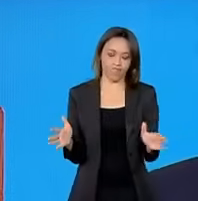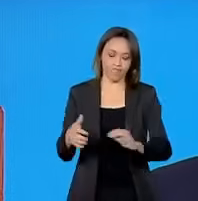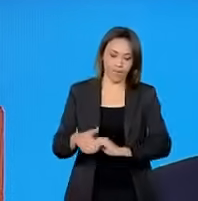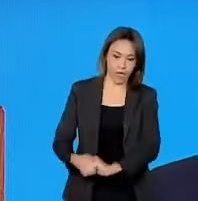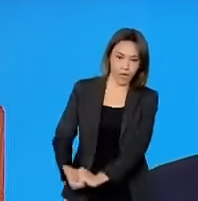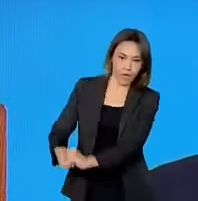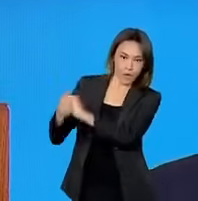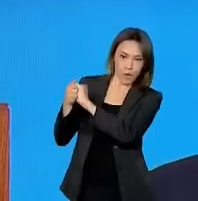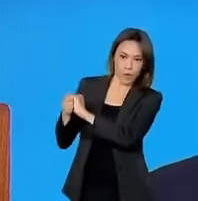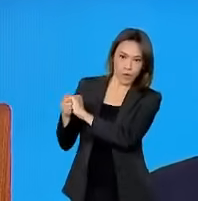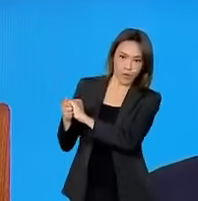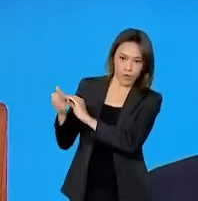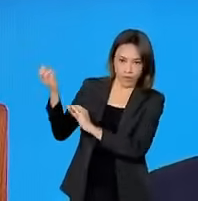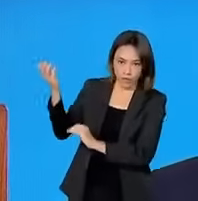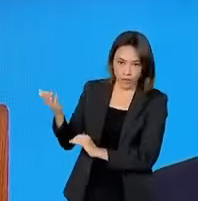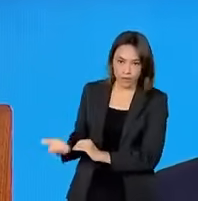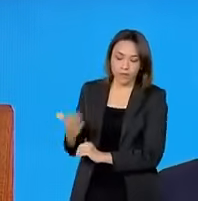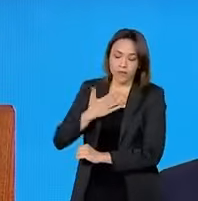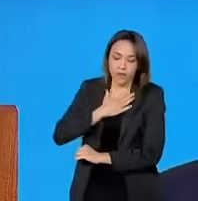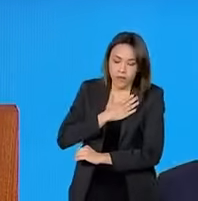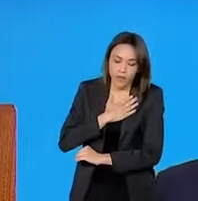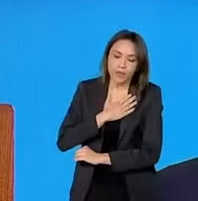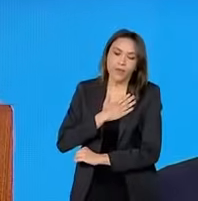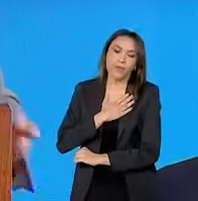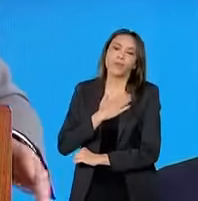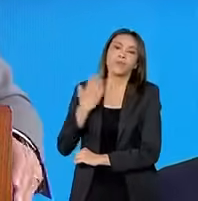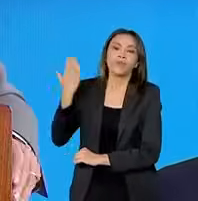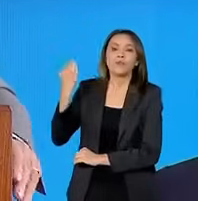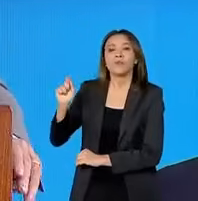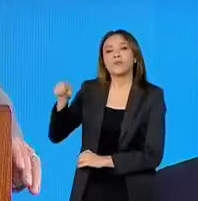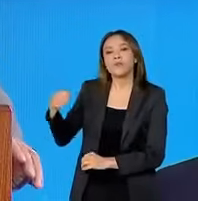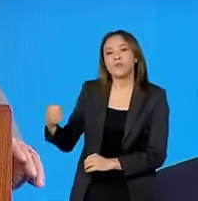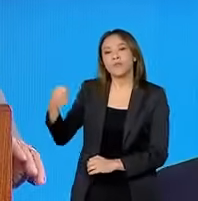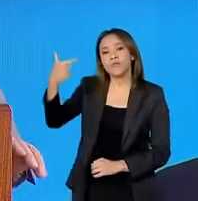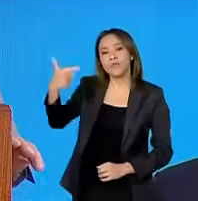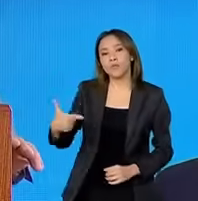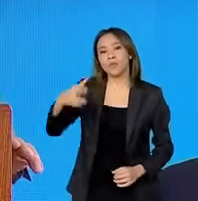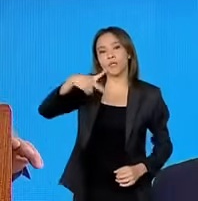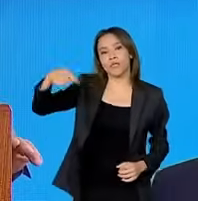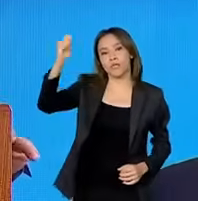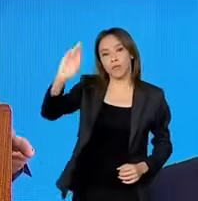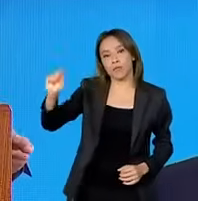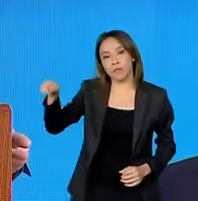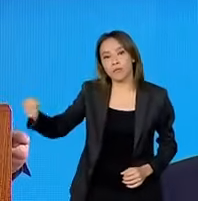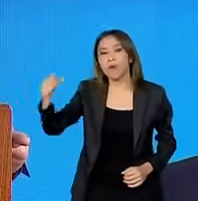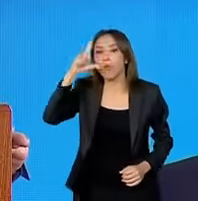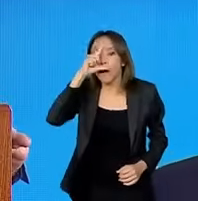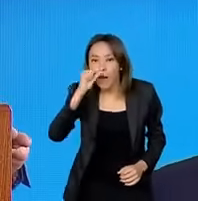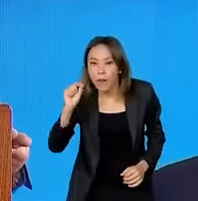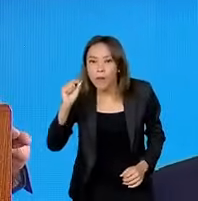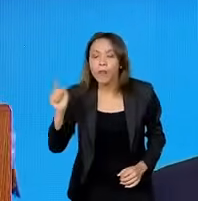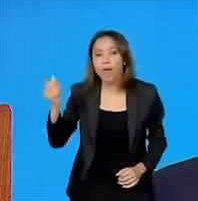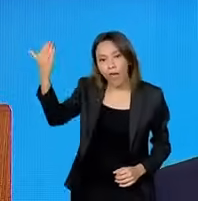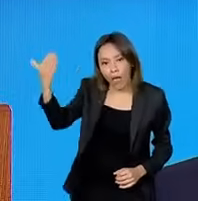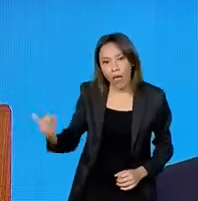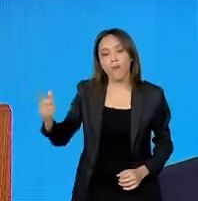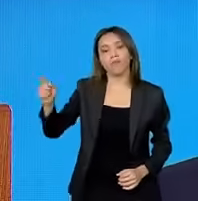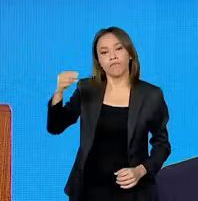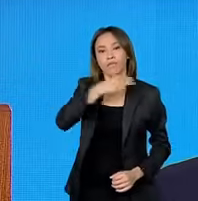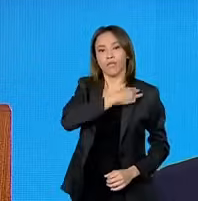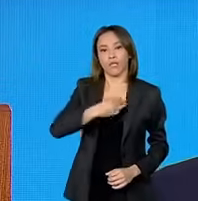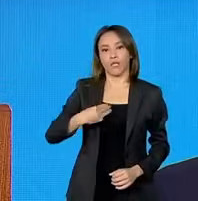cumprimentando meu querido companheiro Geraldo Alckmin, vice-presidente da República e ministro